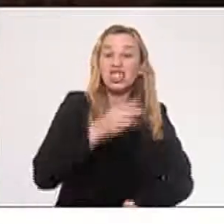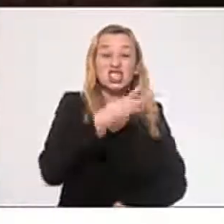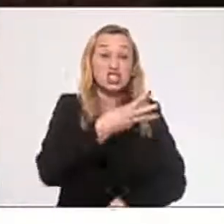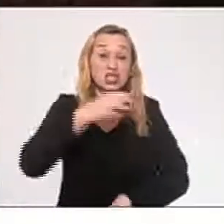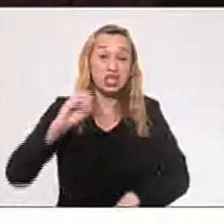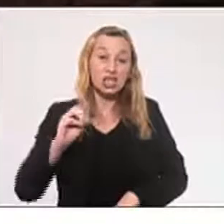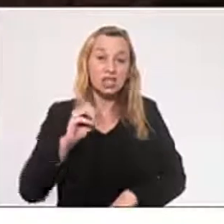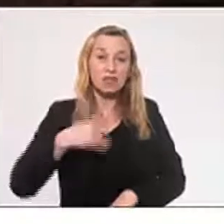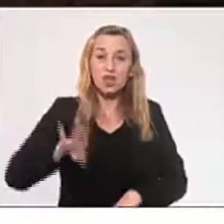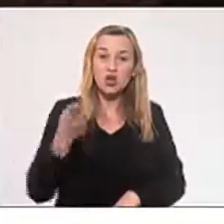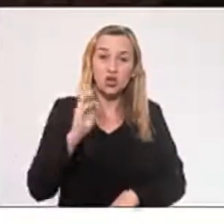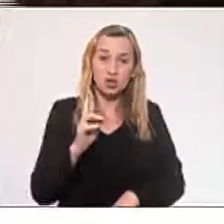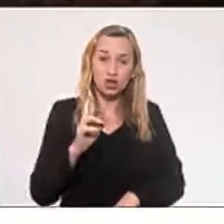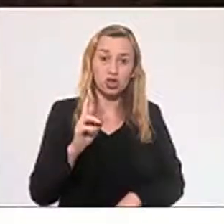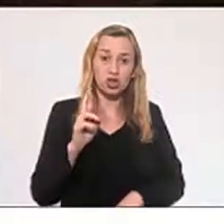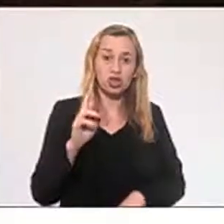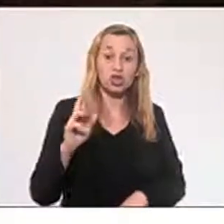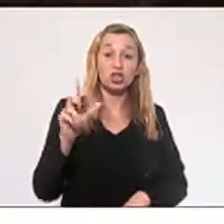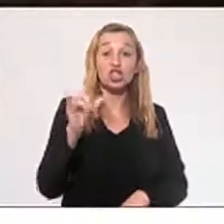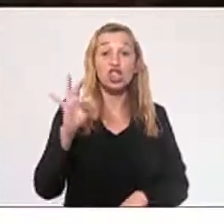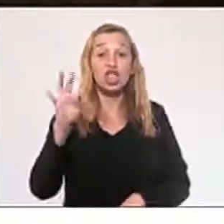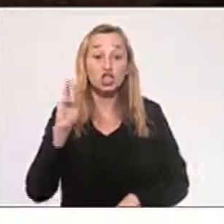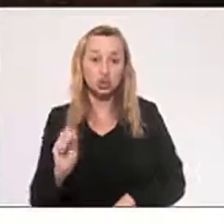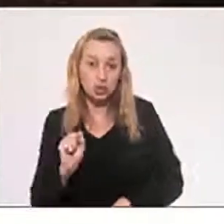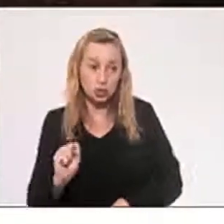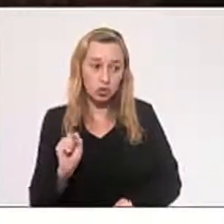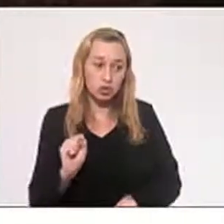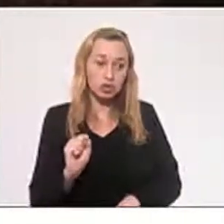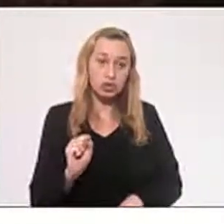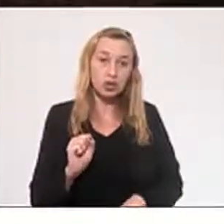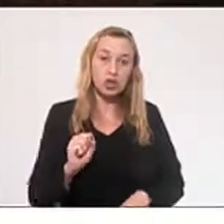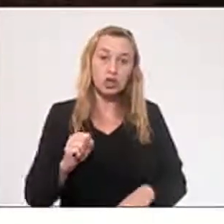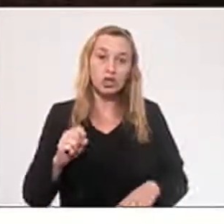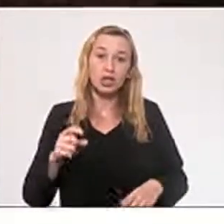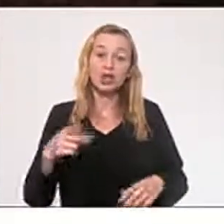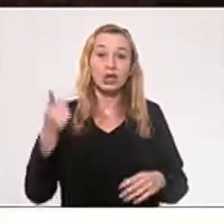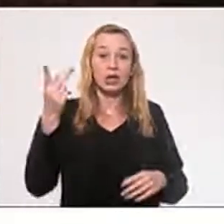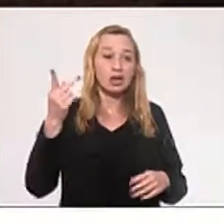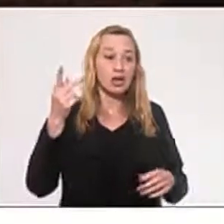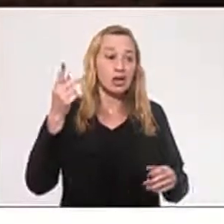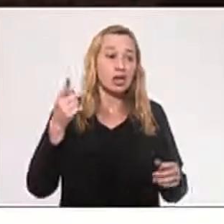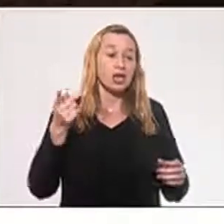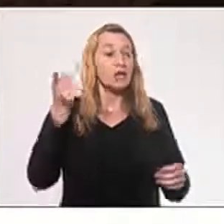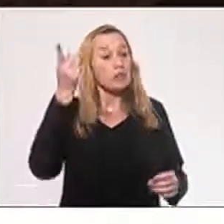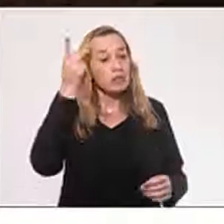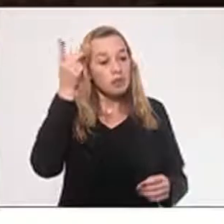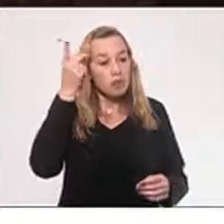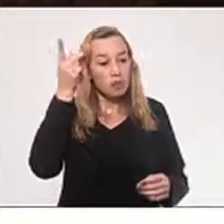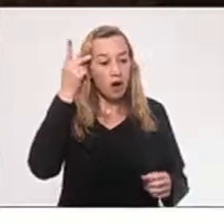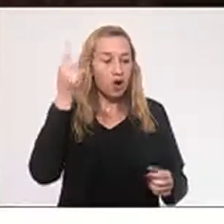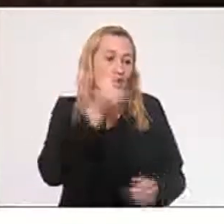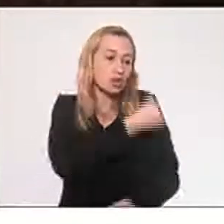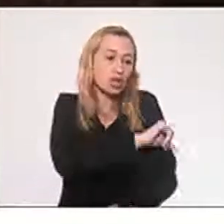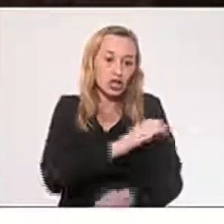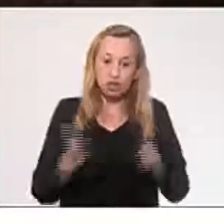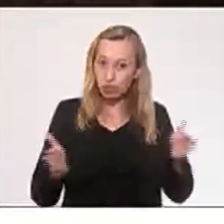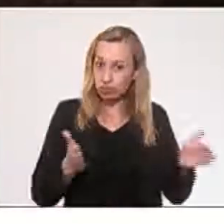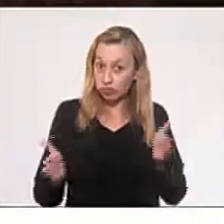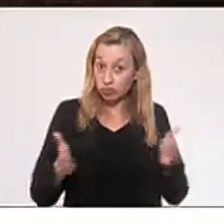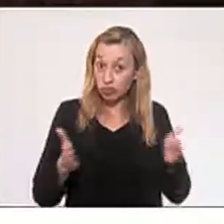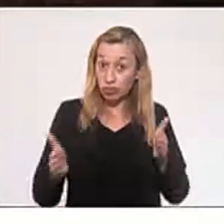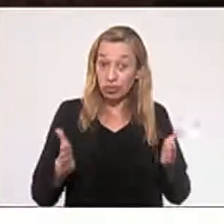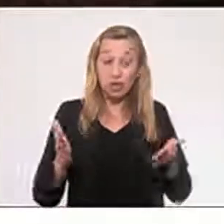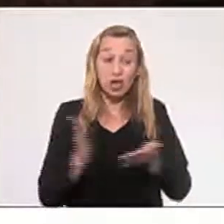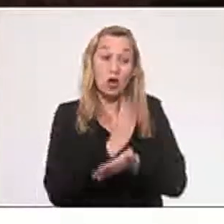milhões de litros que passam ali na Rio-São Paulo e, às vezes, alguma carreta